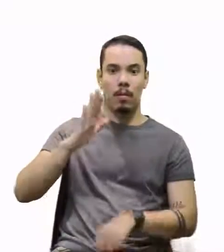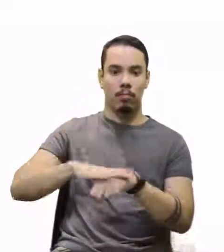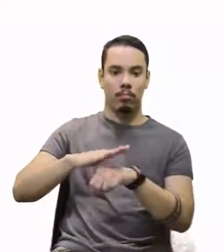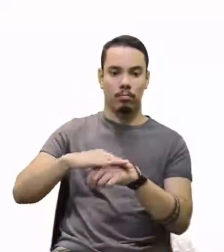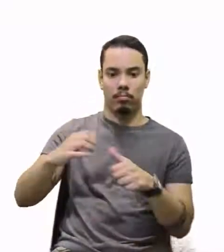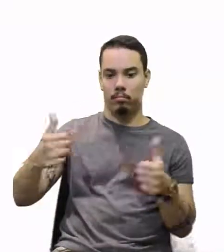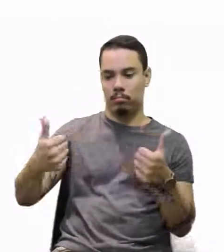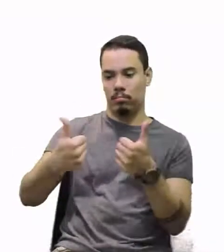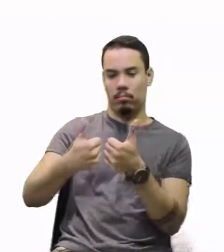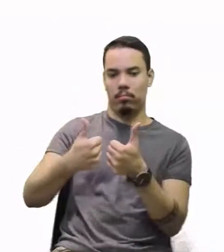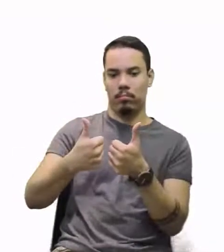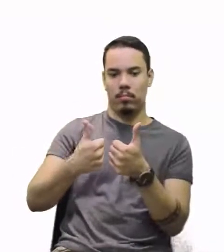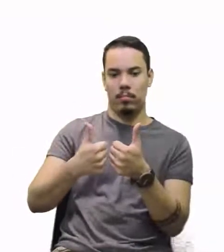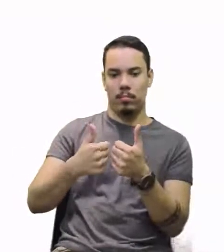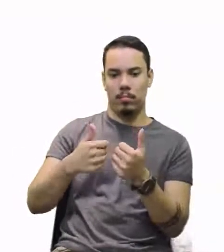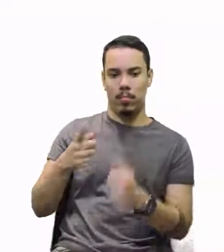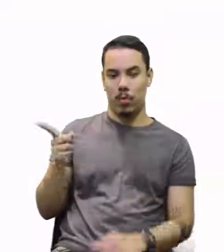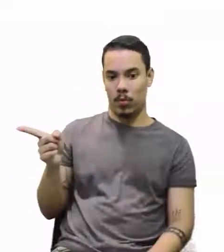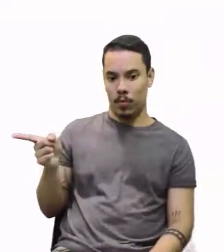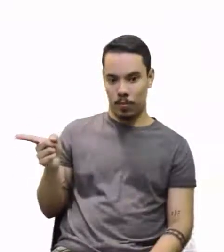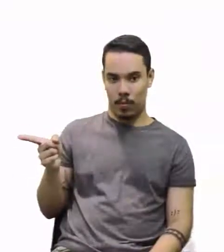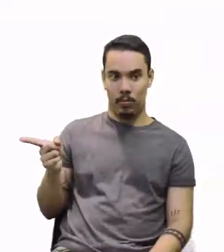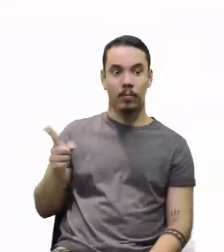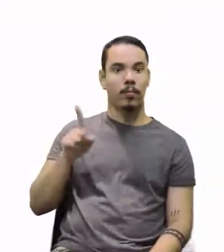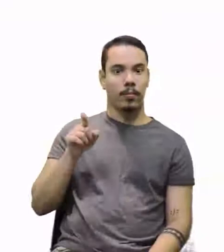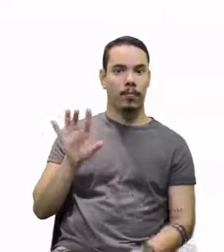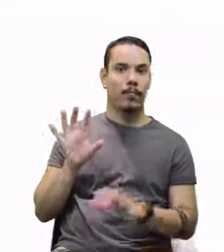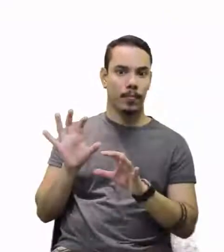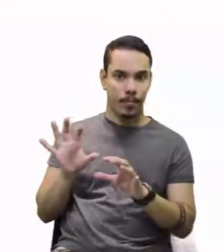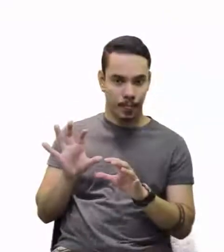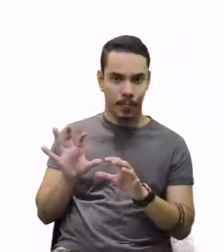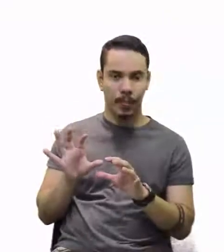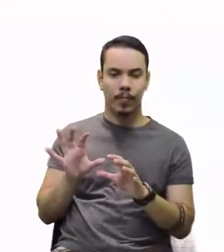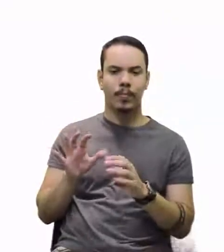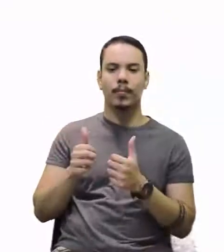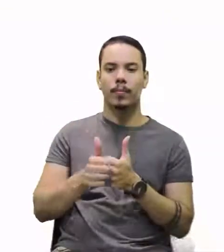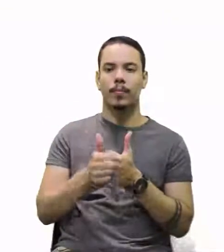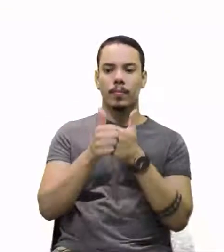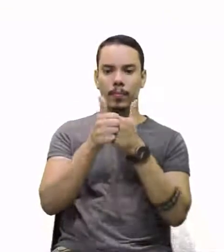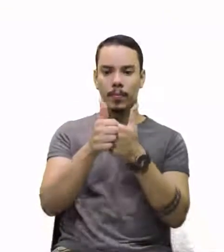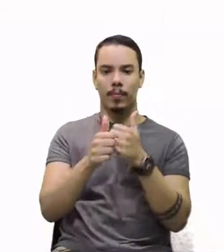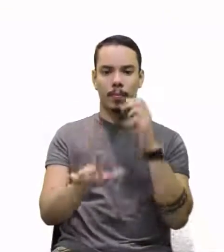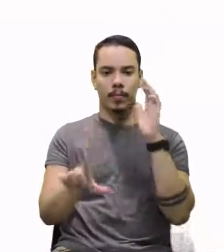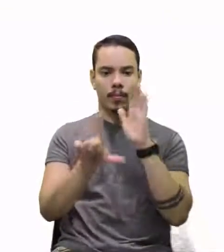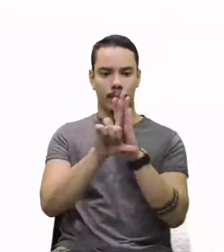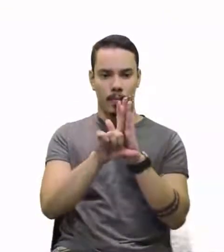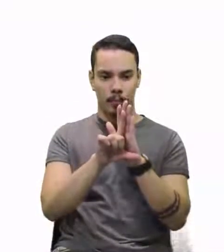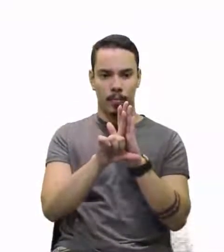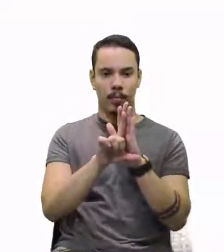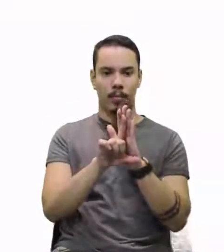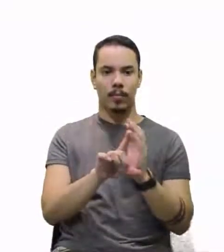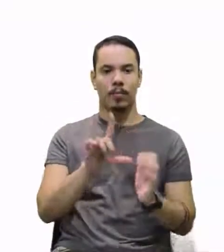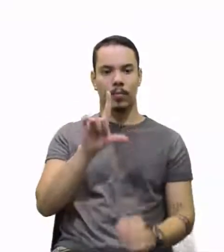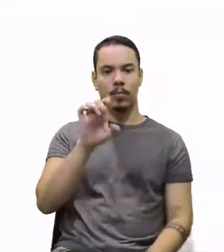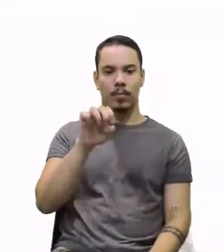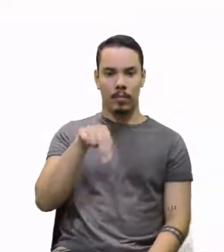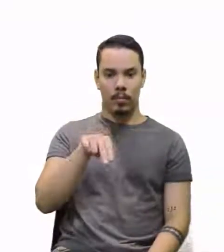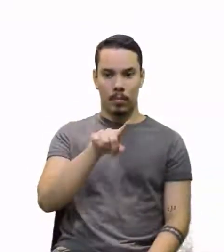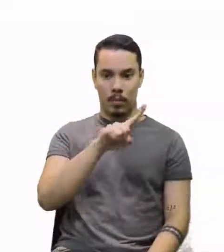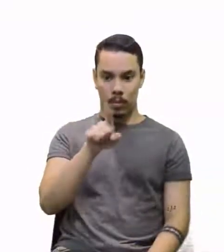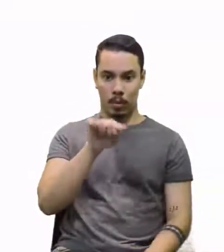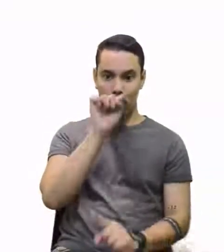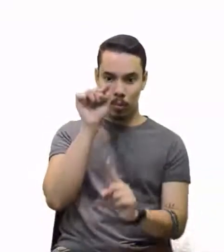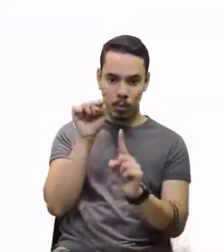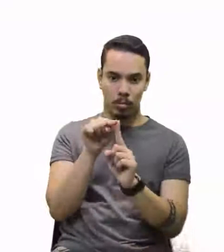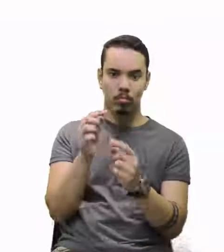ó, essa FEM autoinduzida. De acordo com a lei de Lenz, com a intenção de produzir um